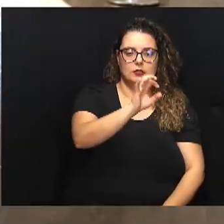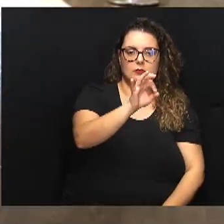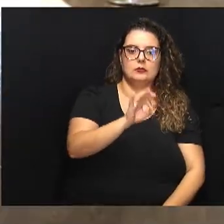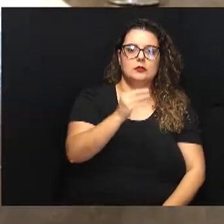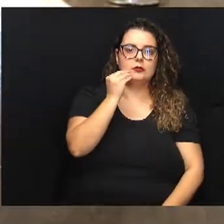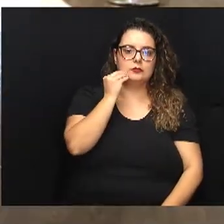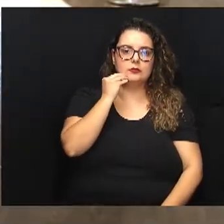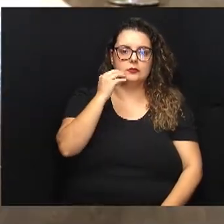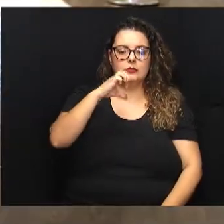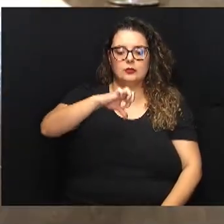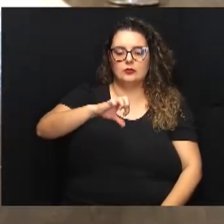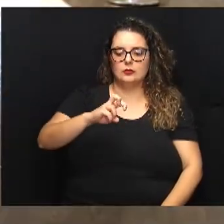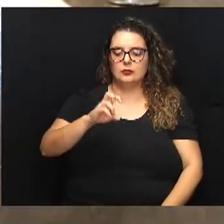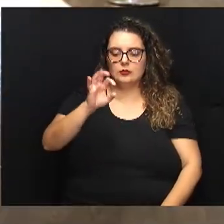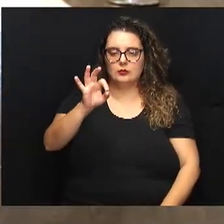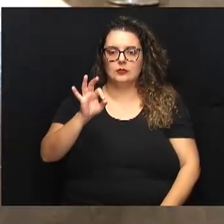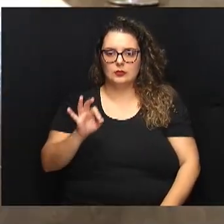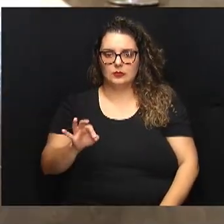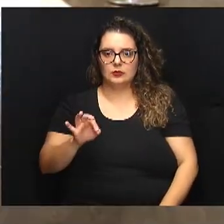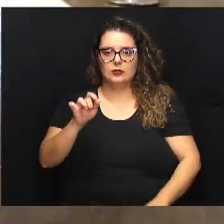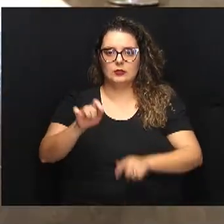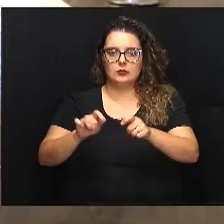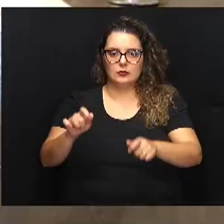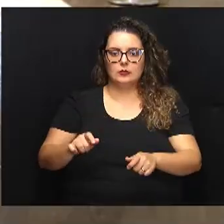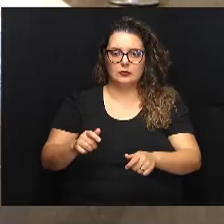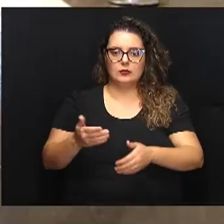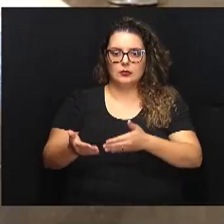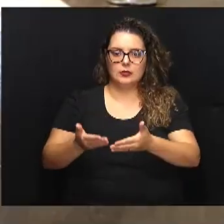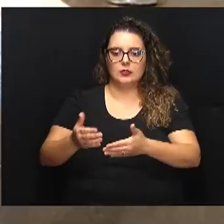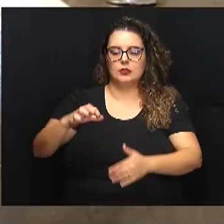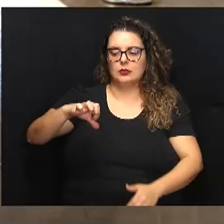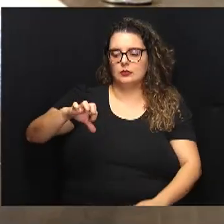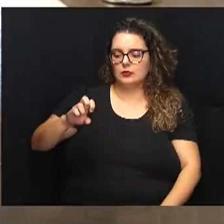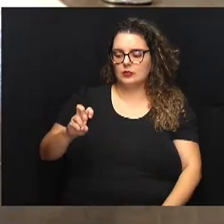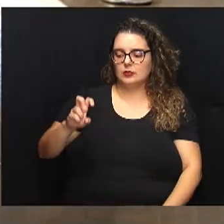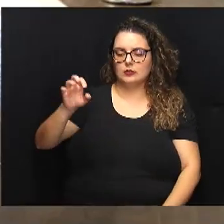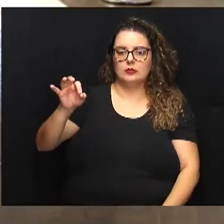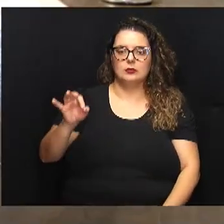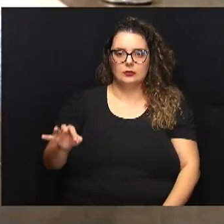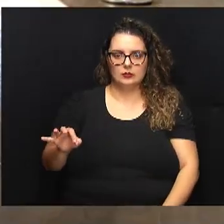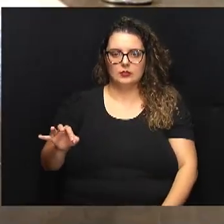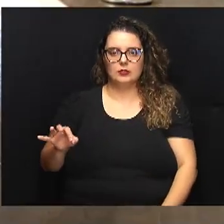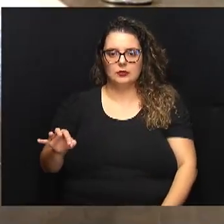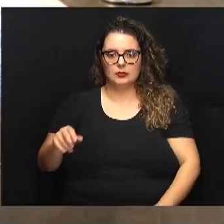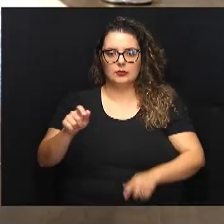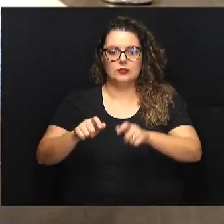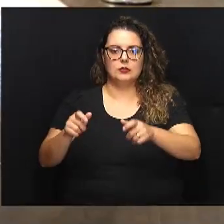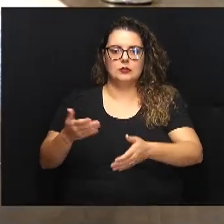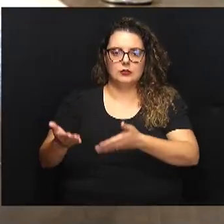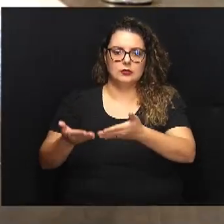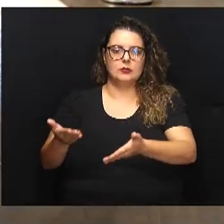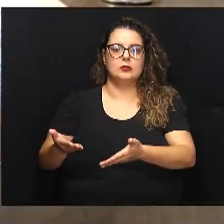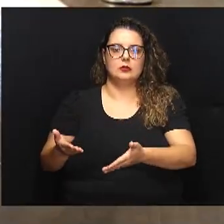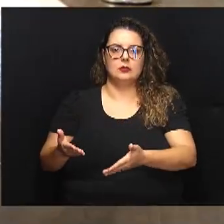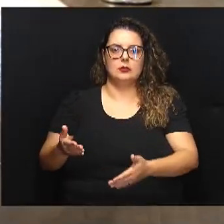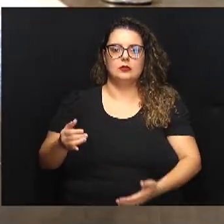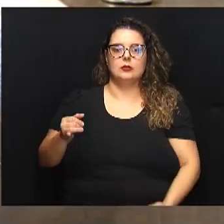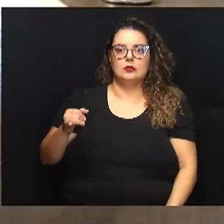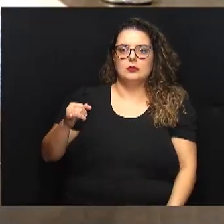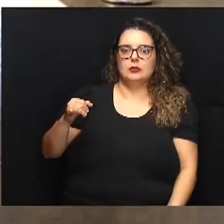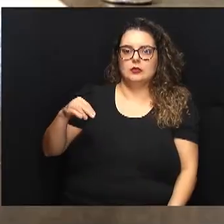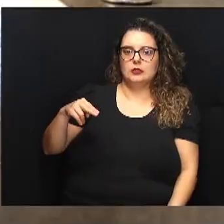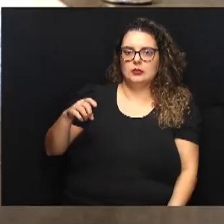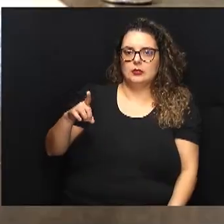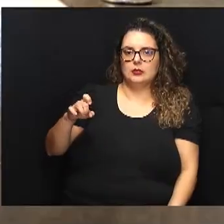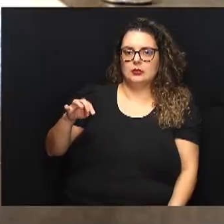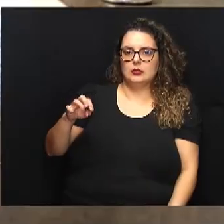testadas, com 95% de pessoas em tratamento e 95% das pessoas em tratamento indetectáveis. E o problema que a